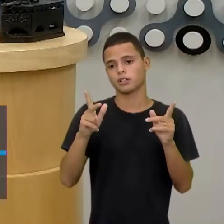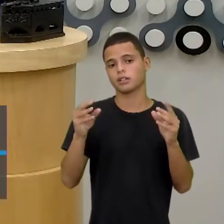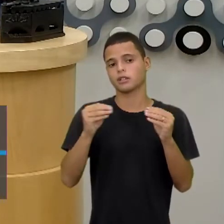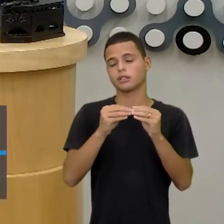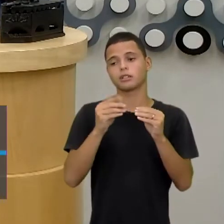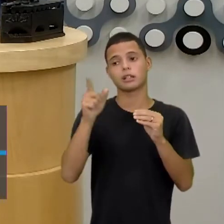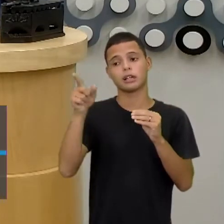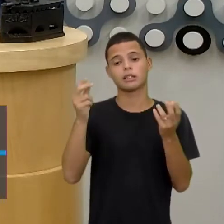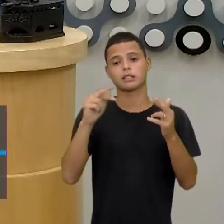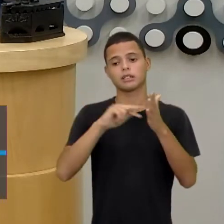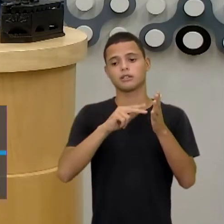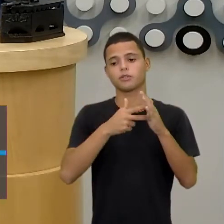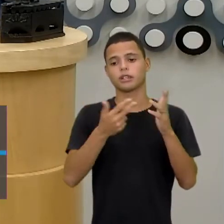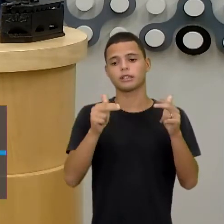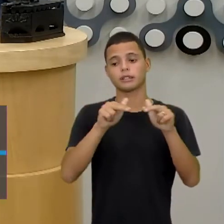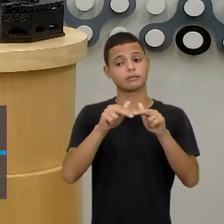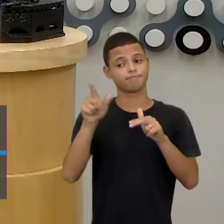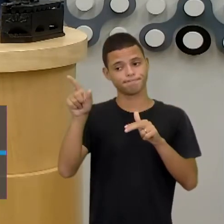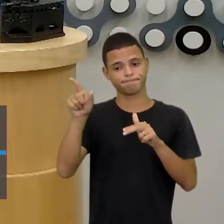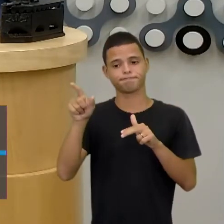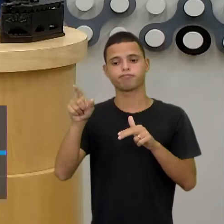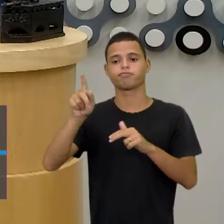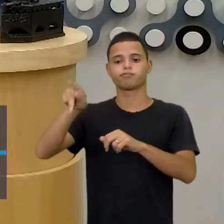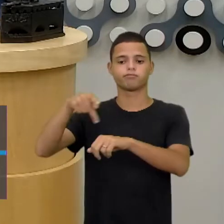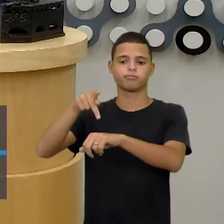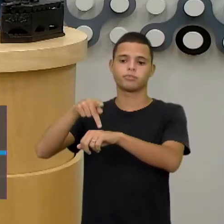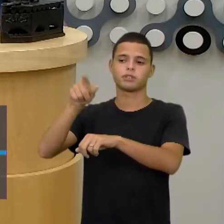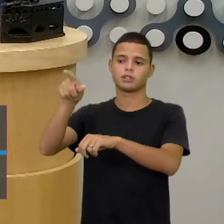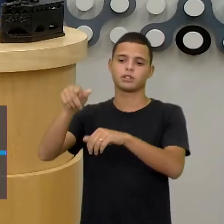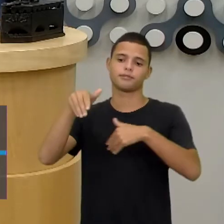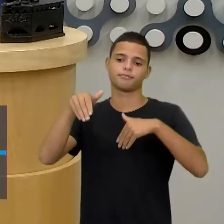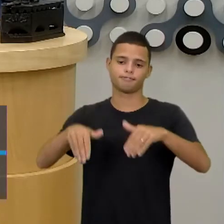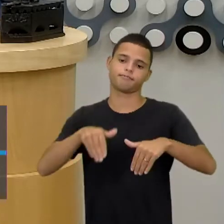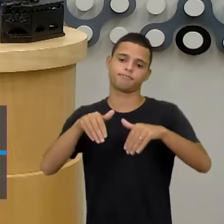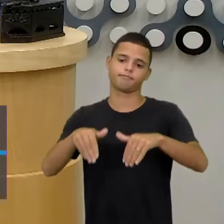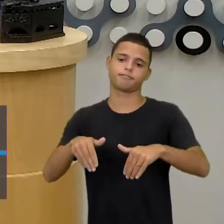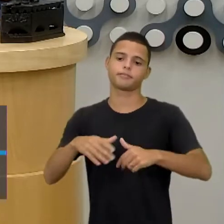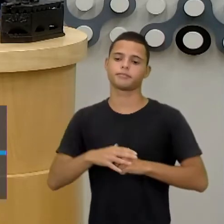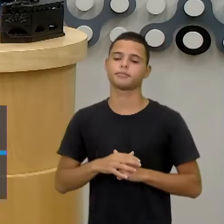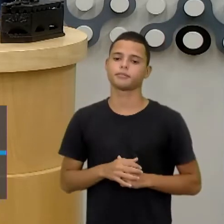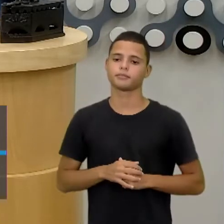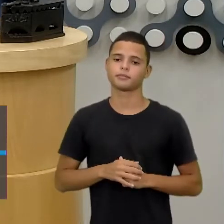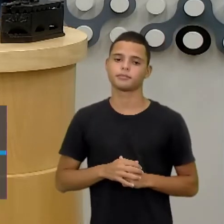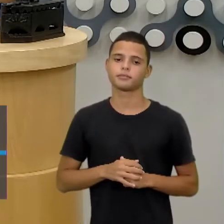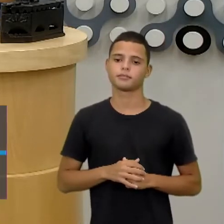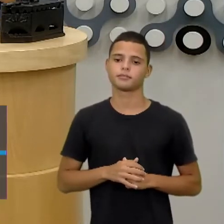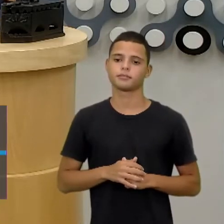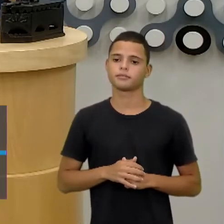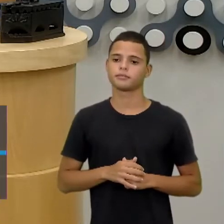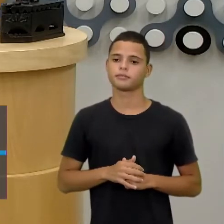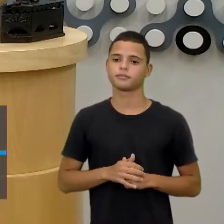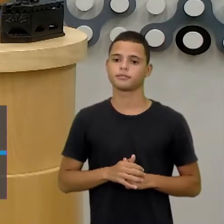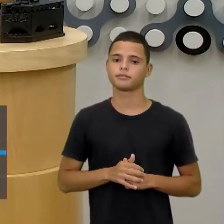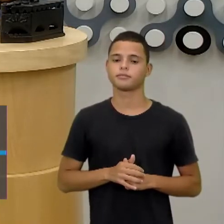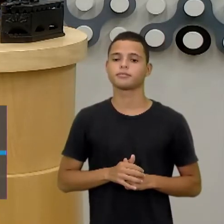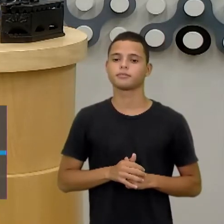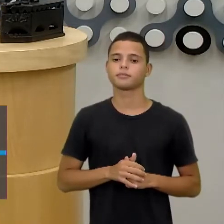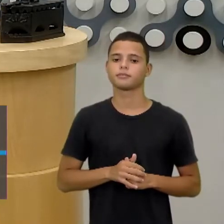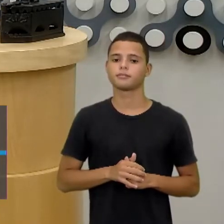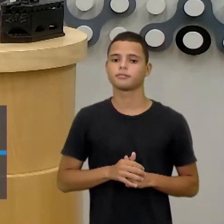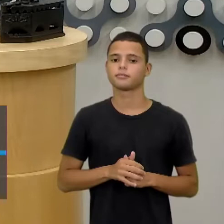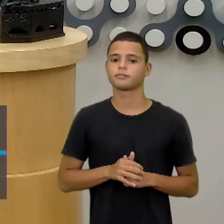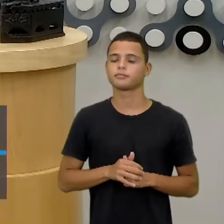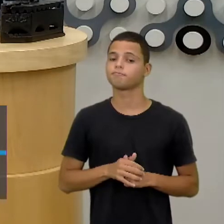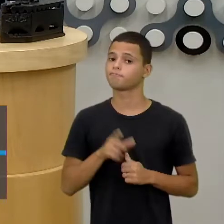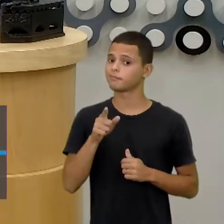semântica muda ali daquele contexto. Legal. Então, um beijo ali na mensagem, né? Não mande. Não mande. Na dúvida,